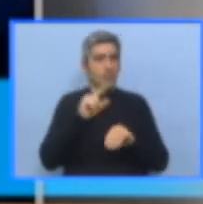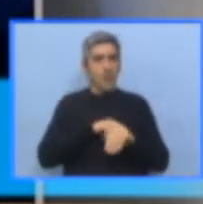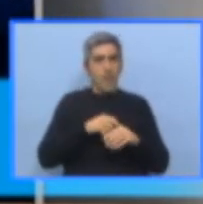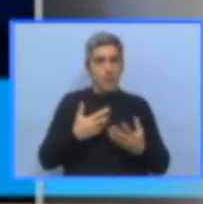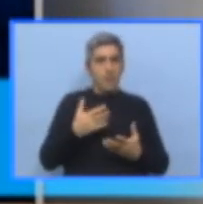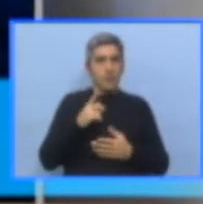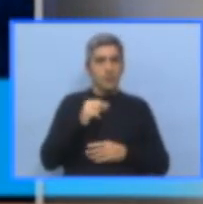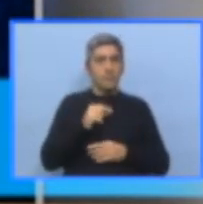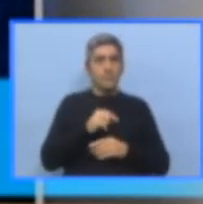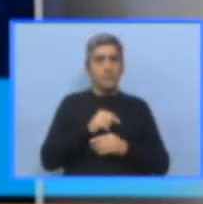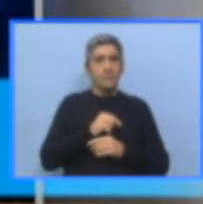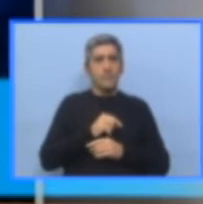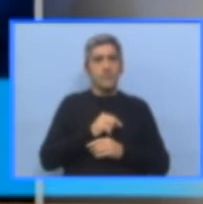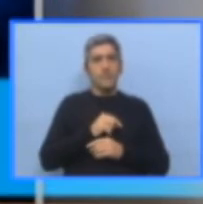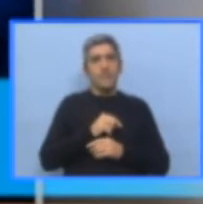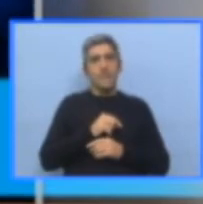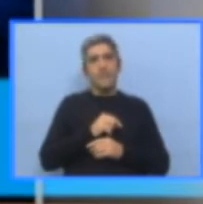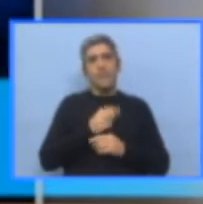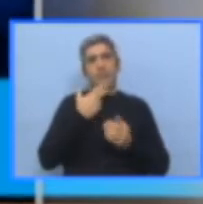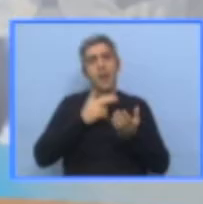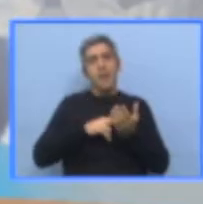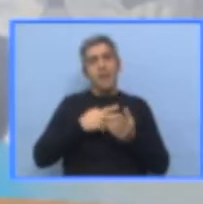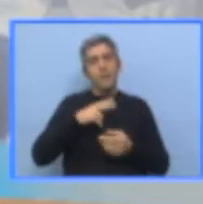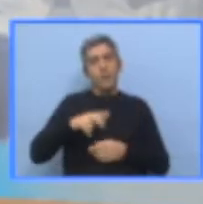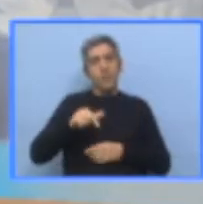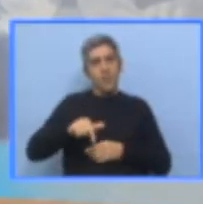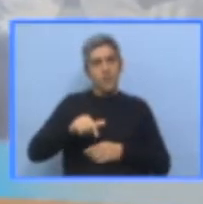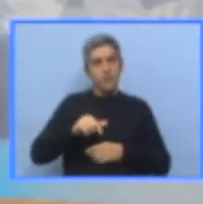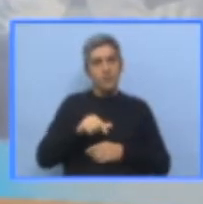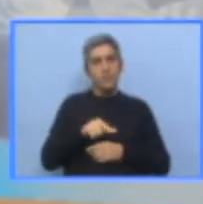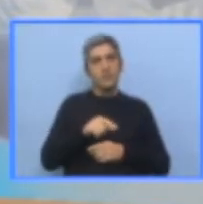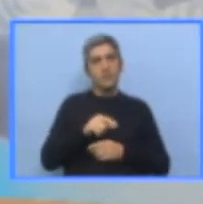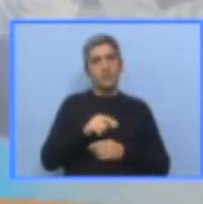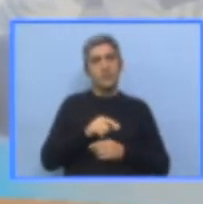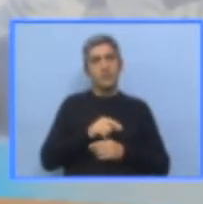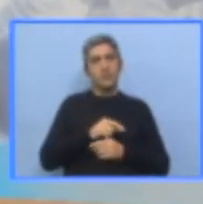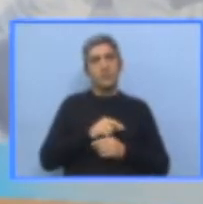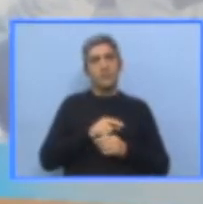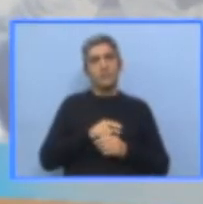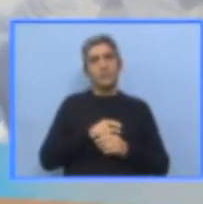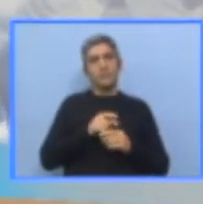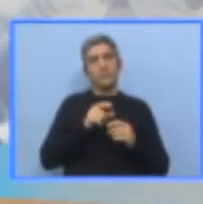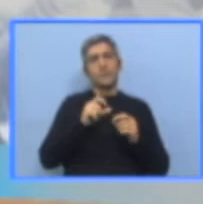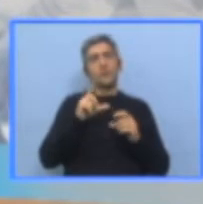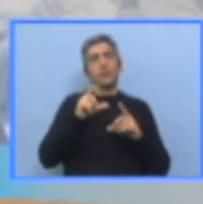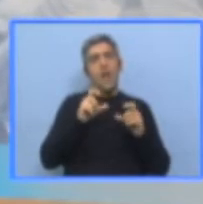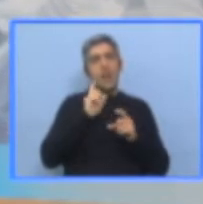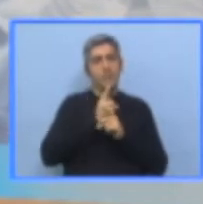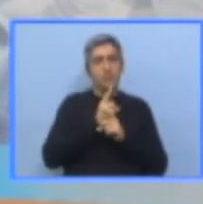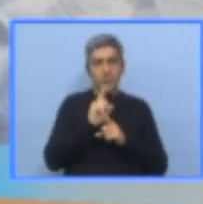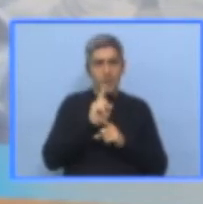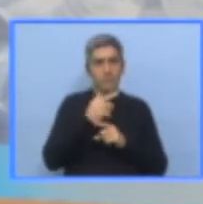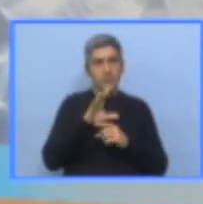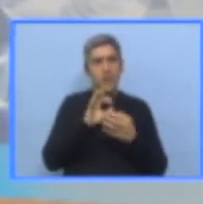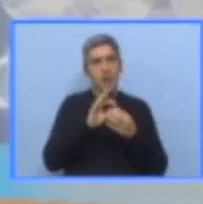de hoje, também coloca... E sobretudo transpondo para a realidade portuguesa. Estas questões, se calhar, não se colocam a esta escala, mas há também